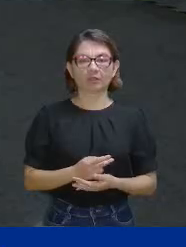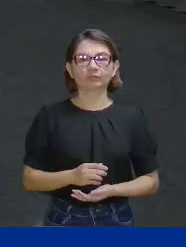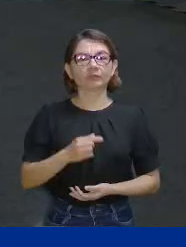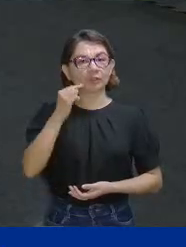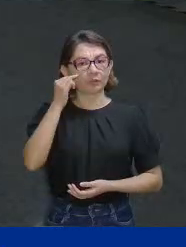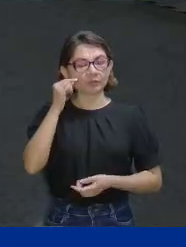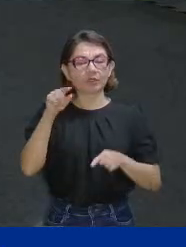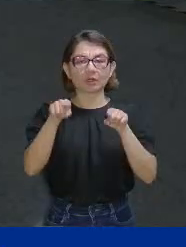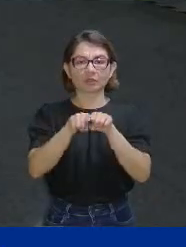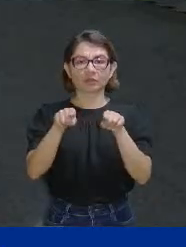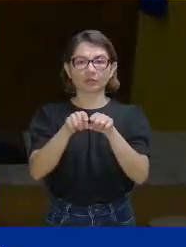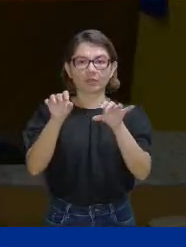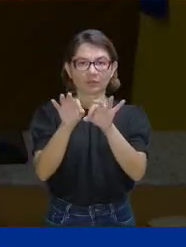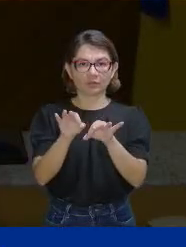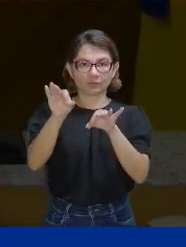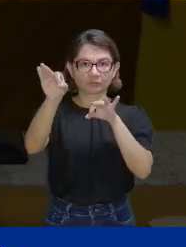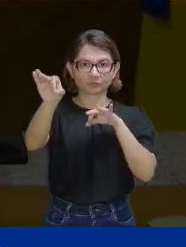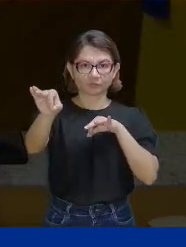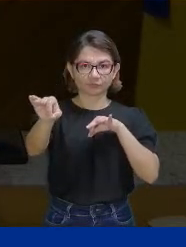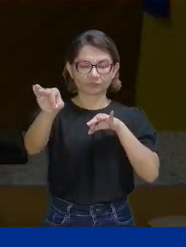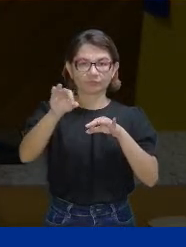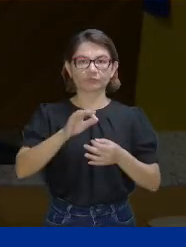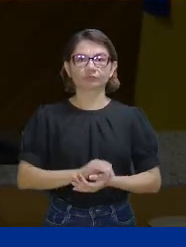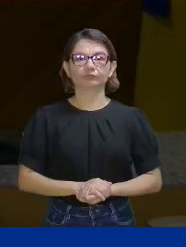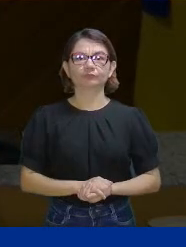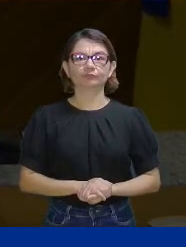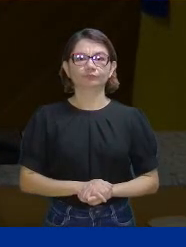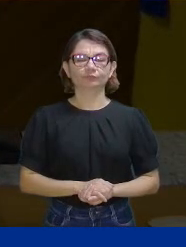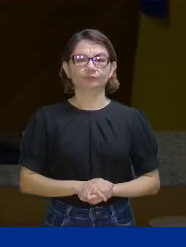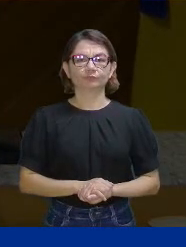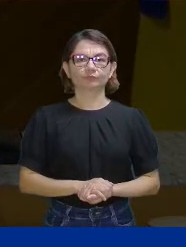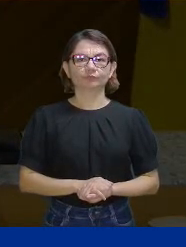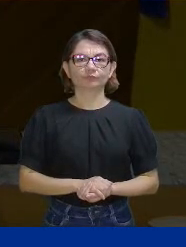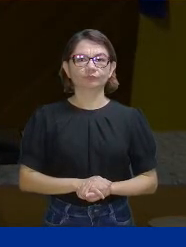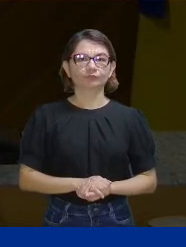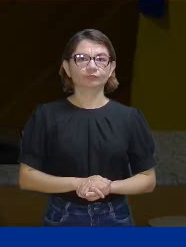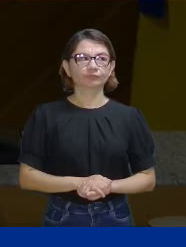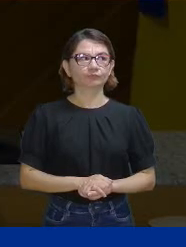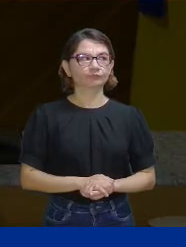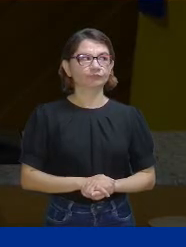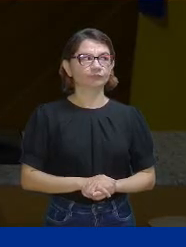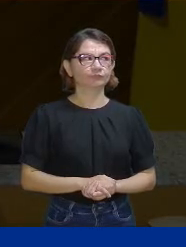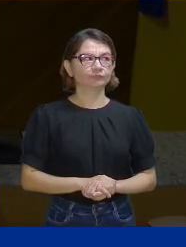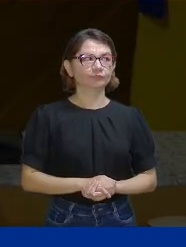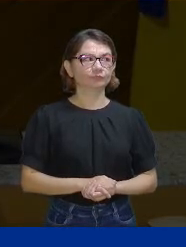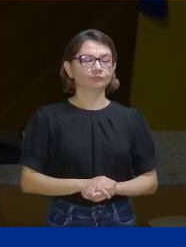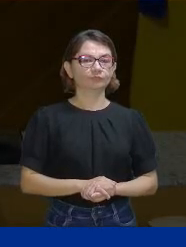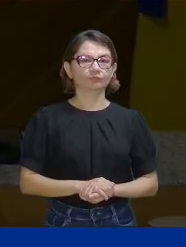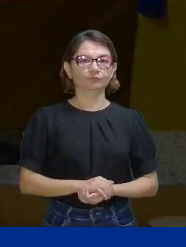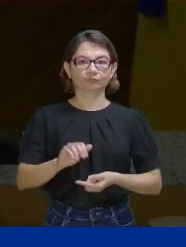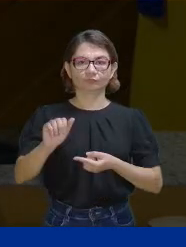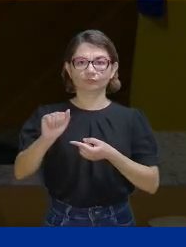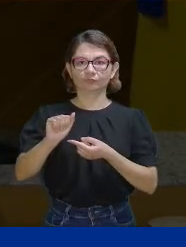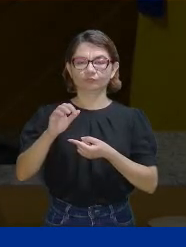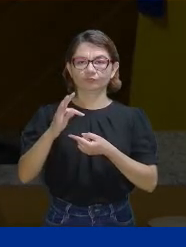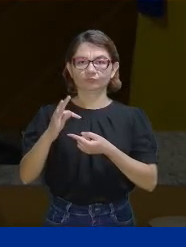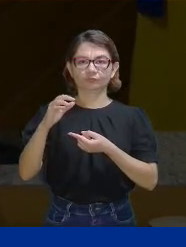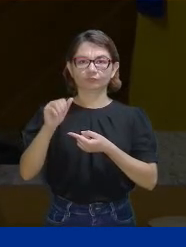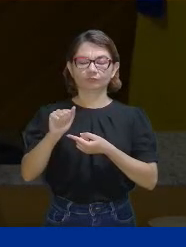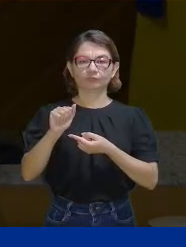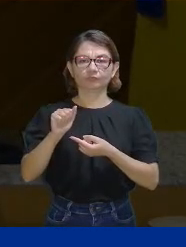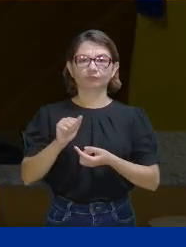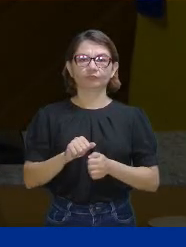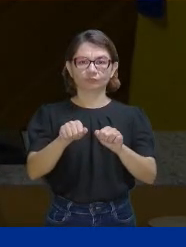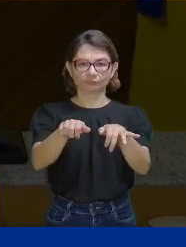híbrida, presencial e por videoconferência. Submeto à apreciação pares